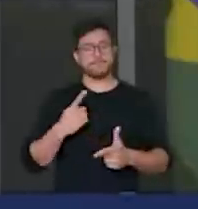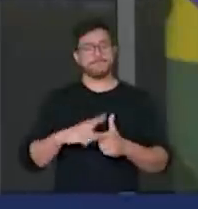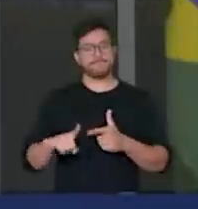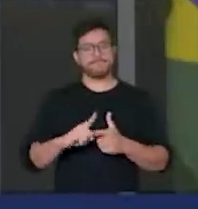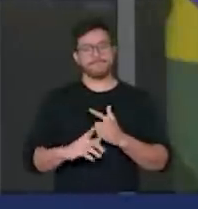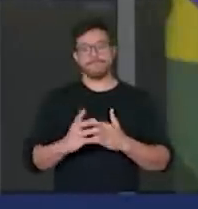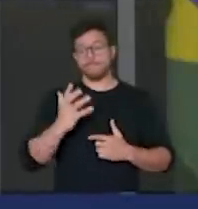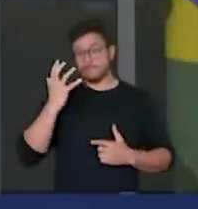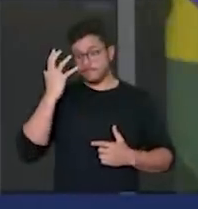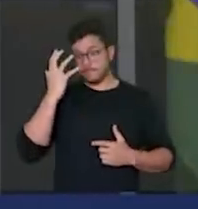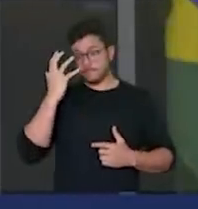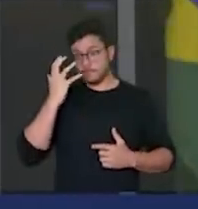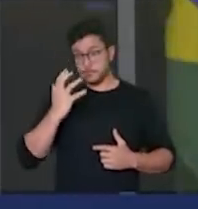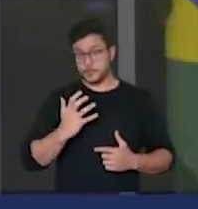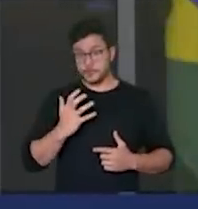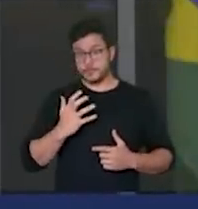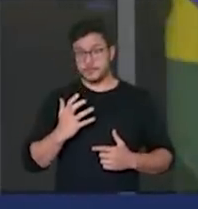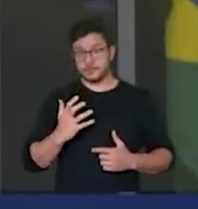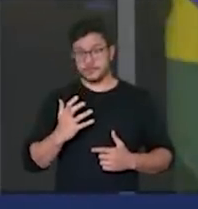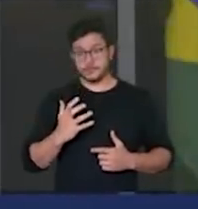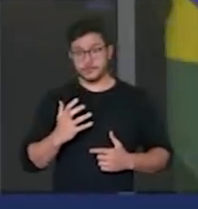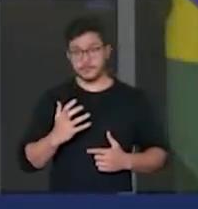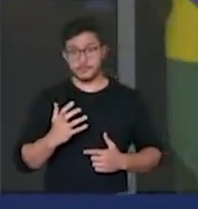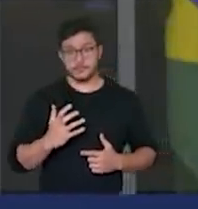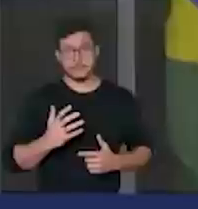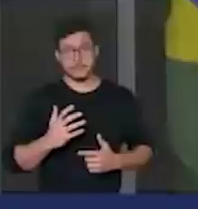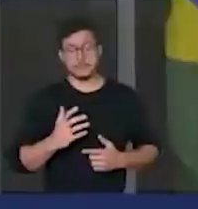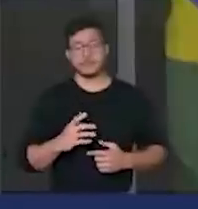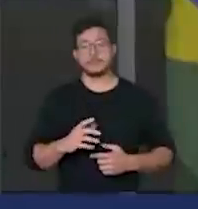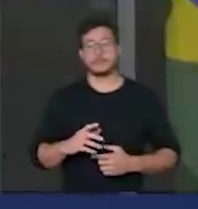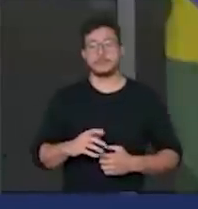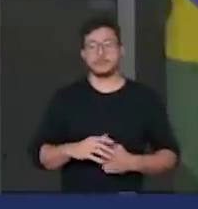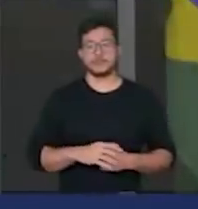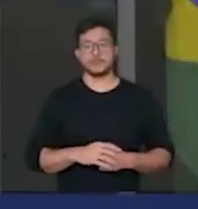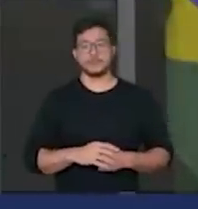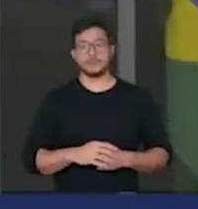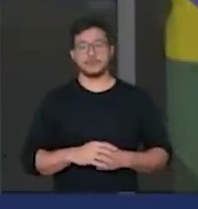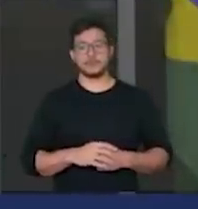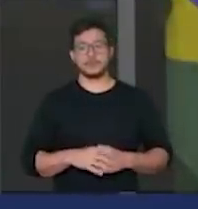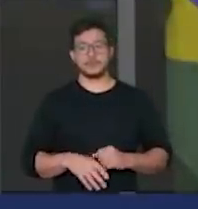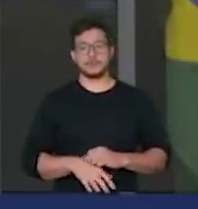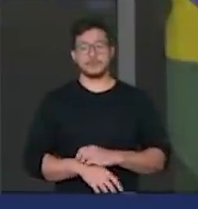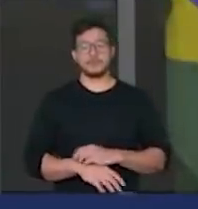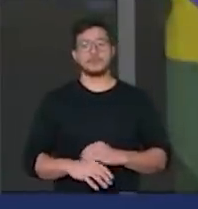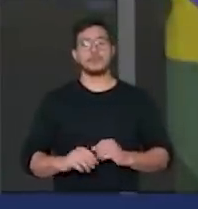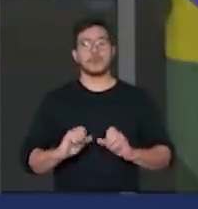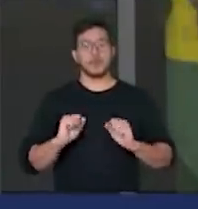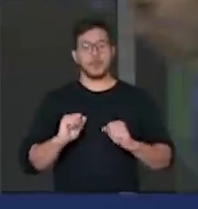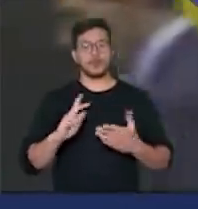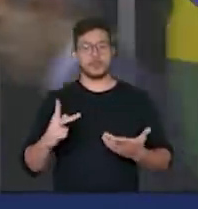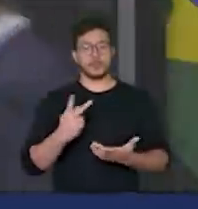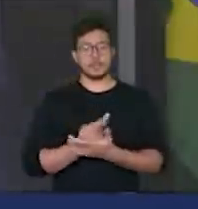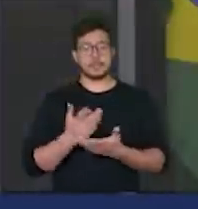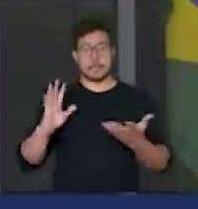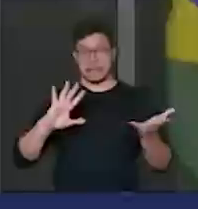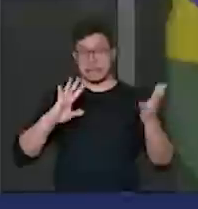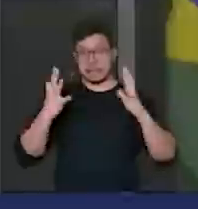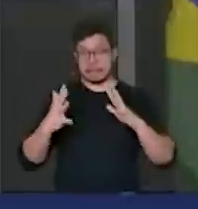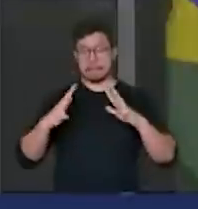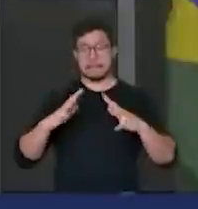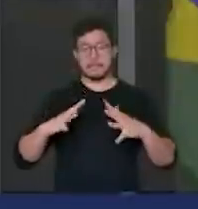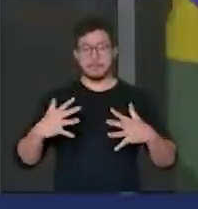nós vamos ver desastres naturais sendo causados e desastres em acidentes